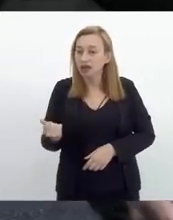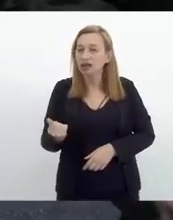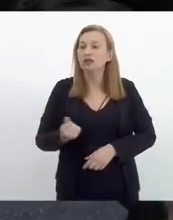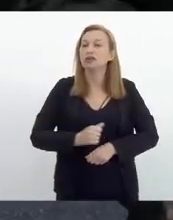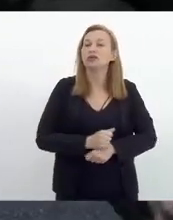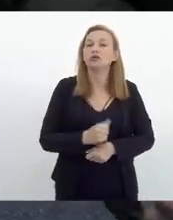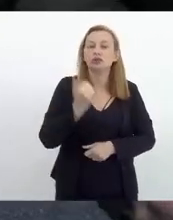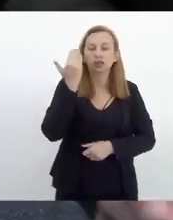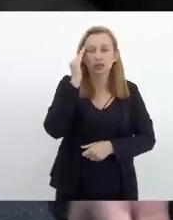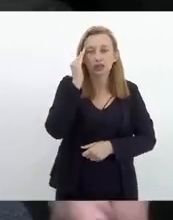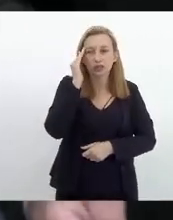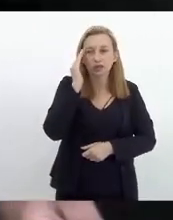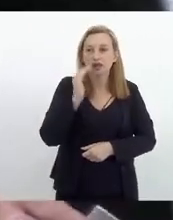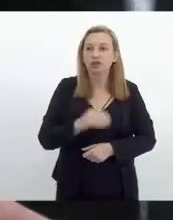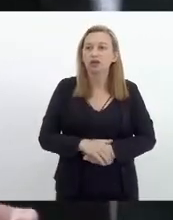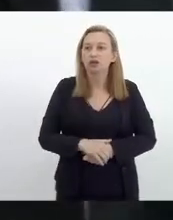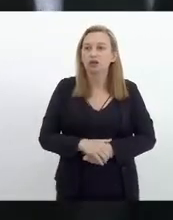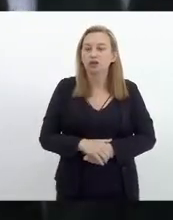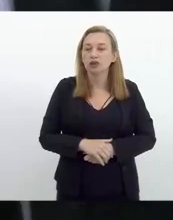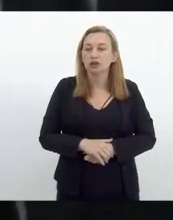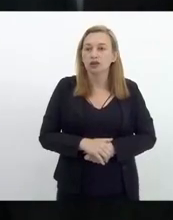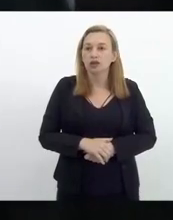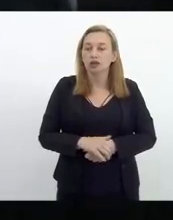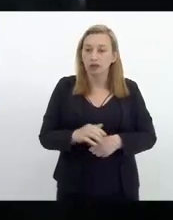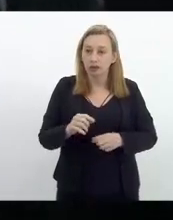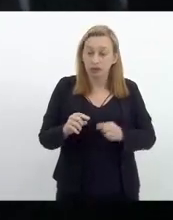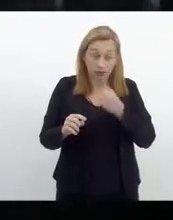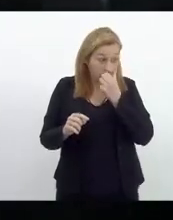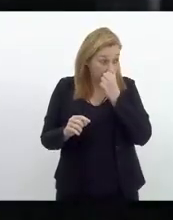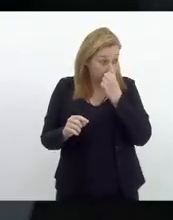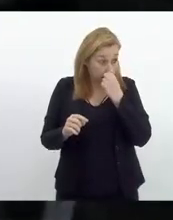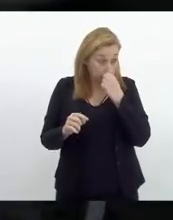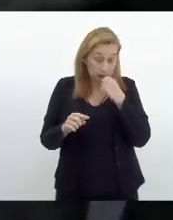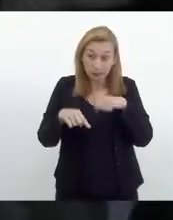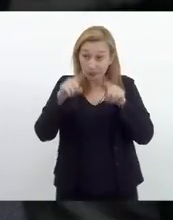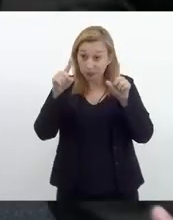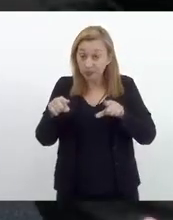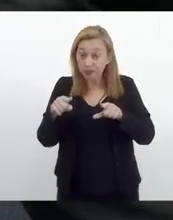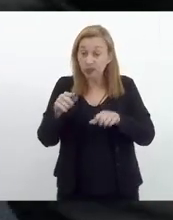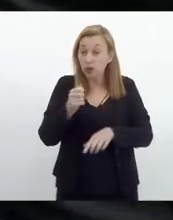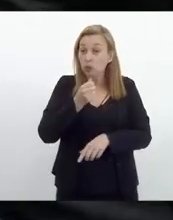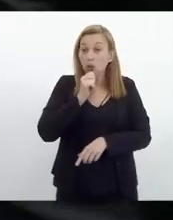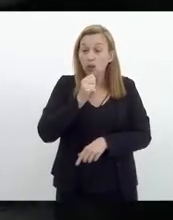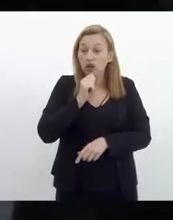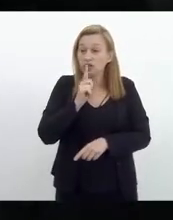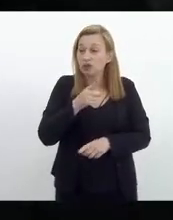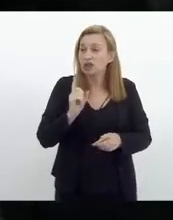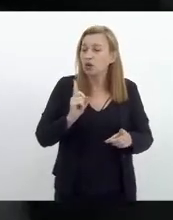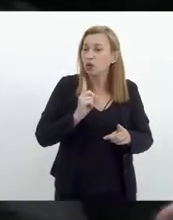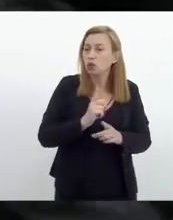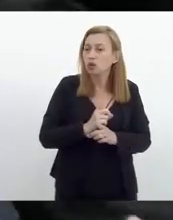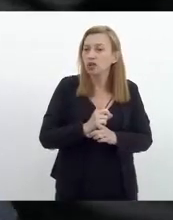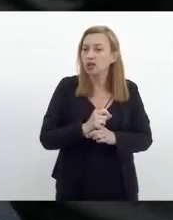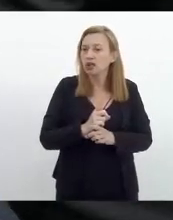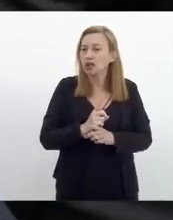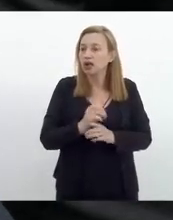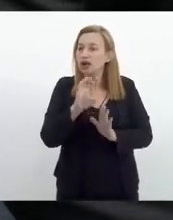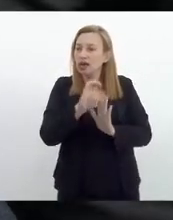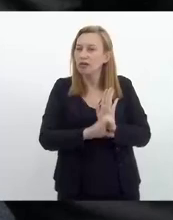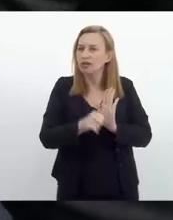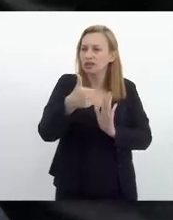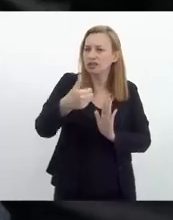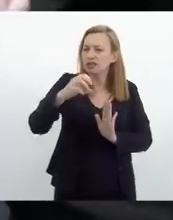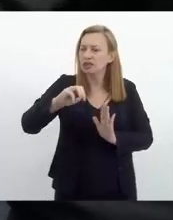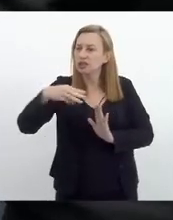entendimento nos constitucionalistas de que em nenhum momento você vai encontrar que a emenda 103